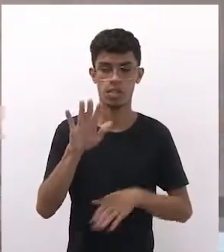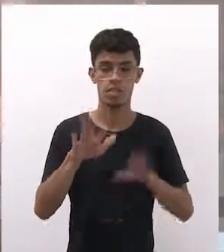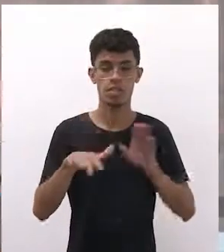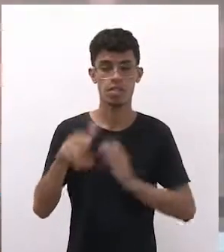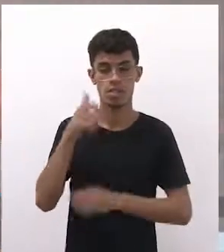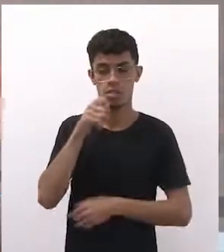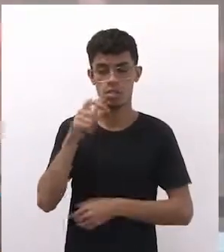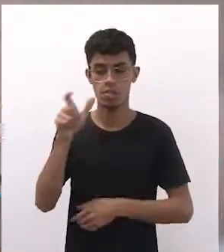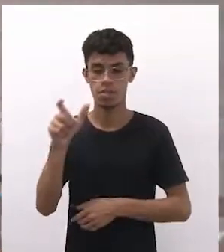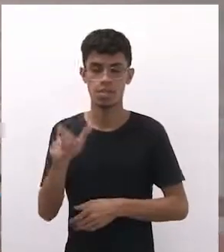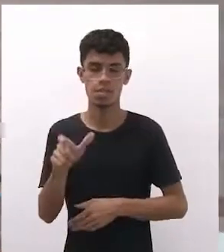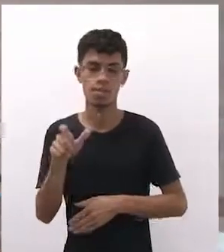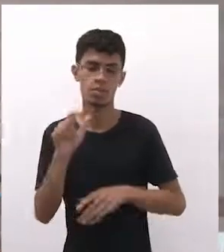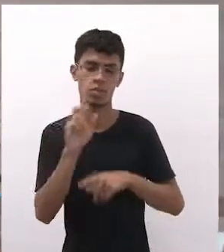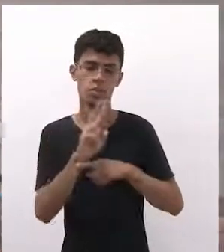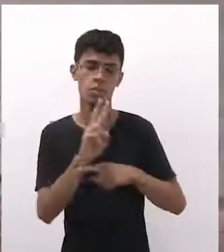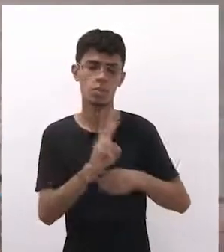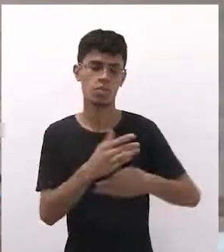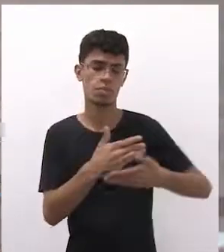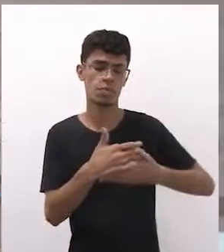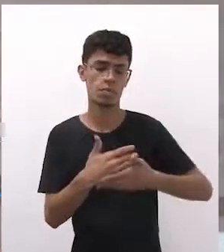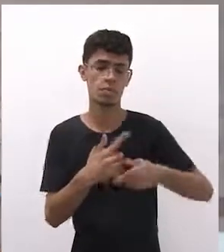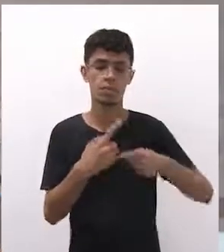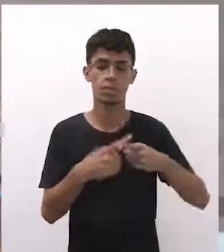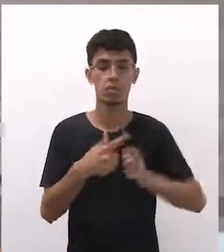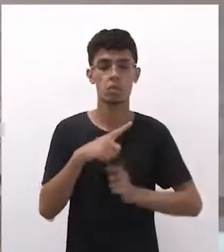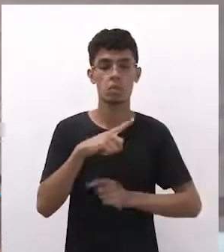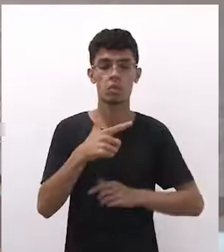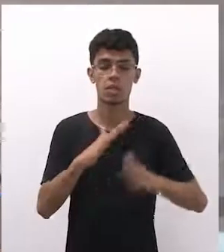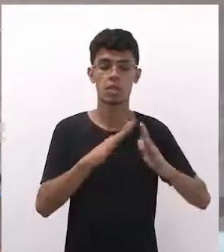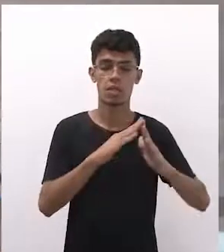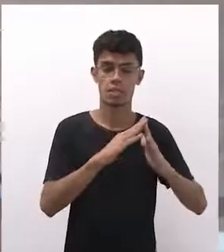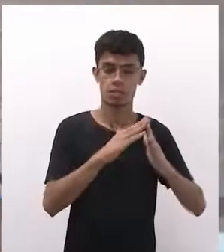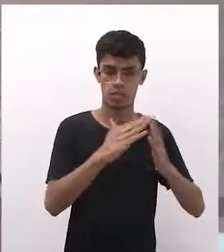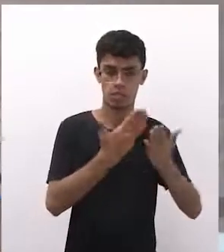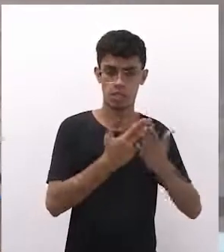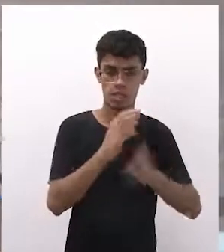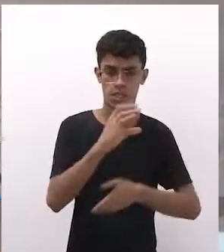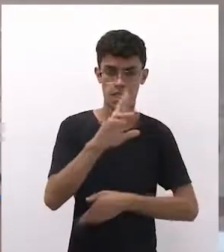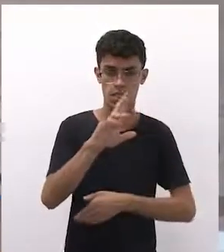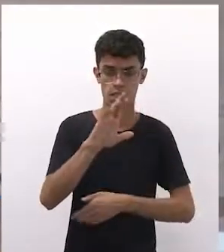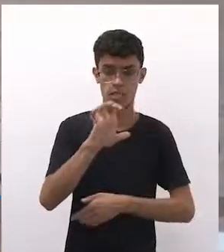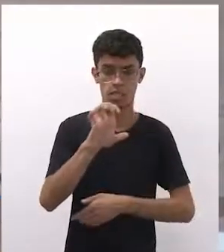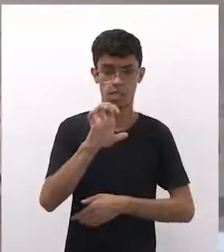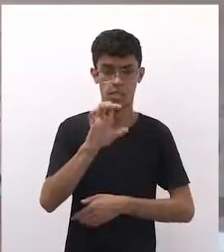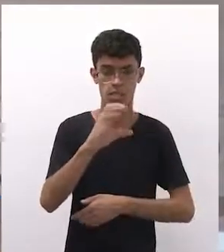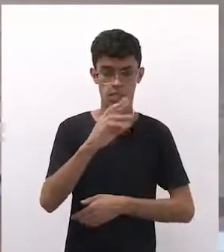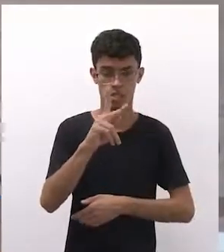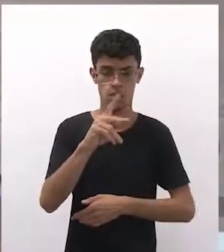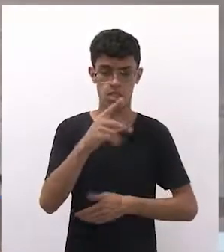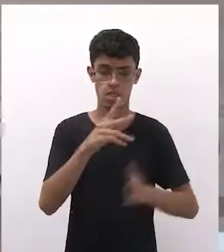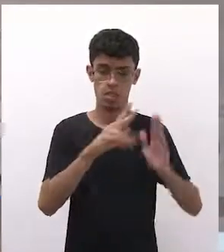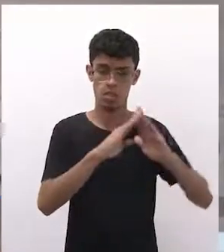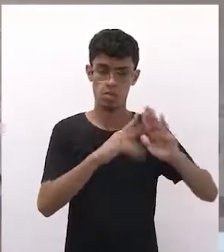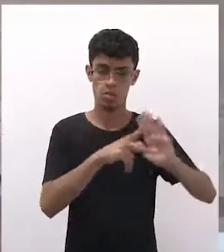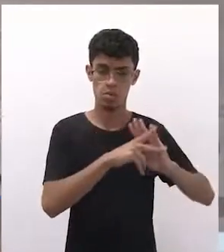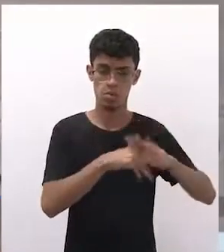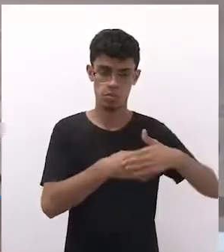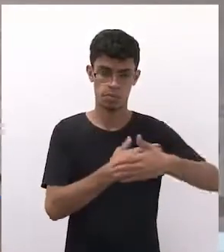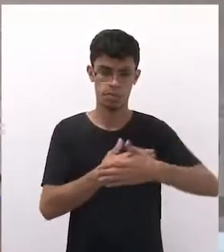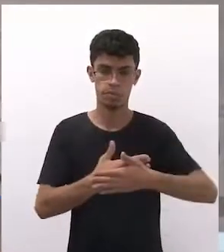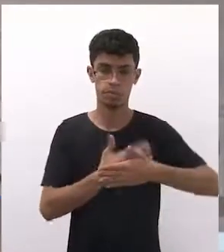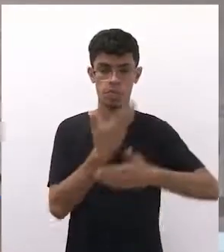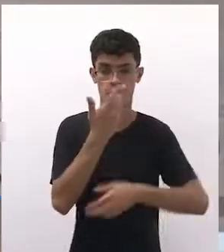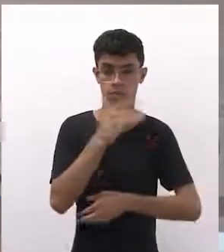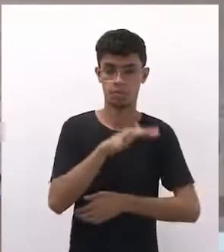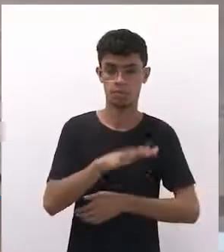das outras crianças da vizinhança, e o outro é a falta de acesso à educação, e principalmente na zona rural, que é